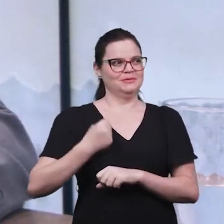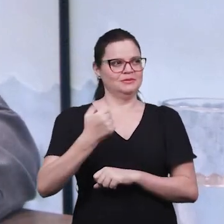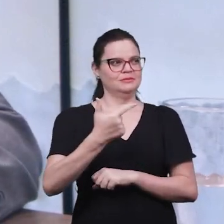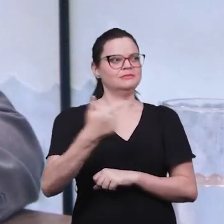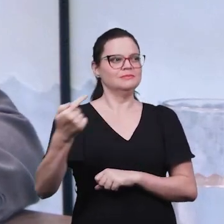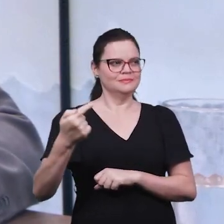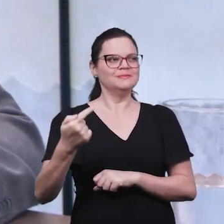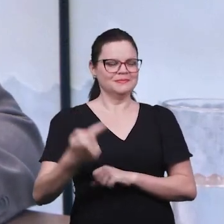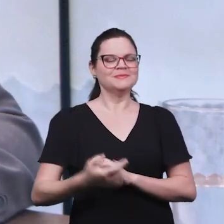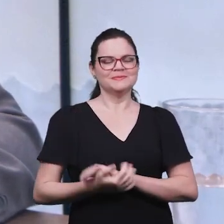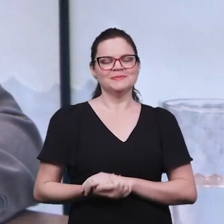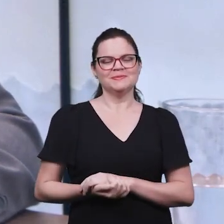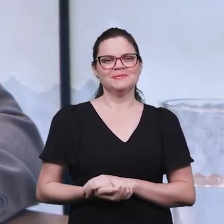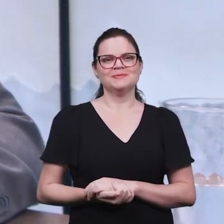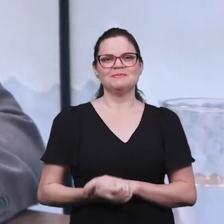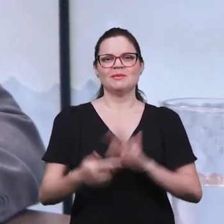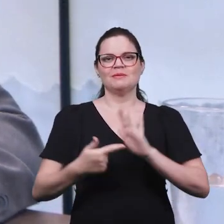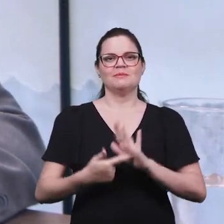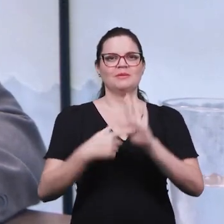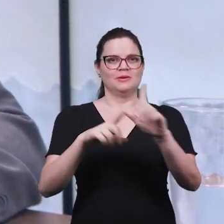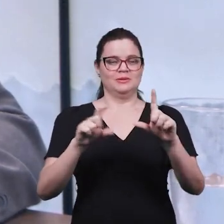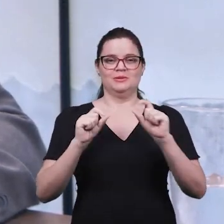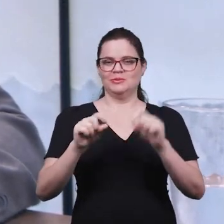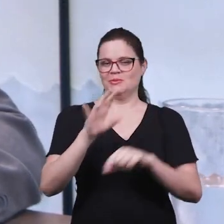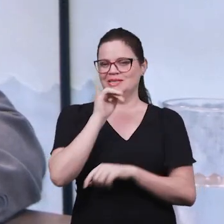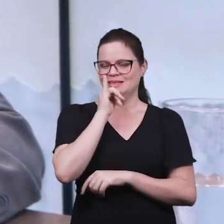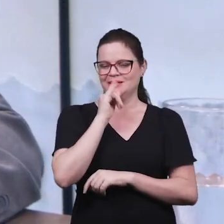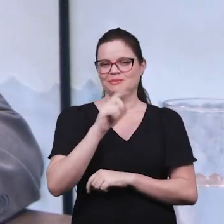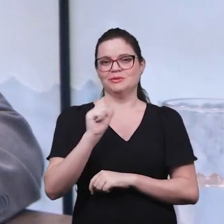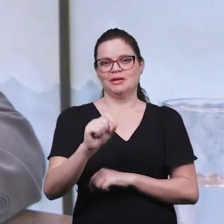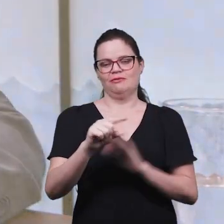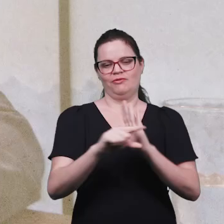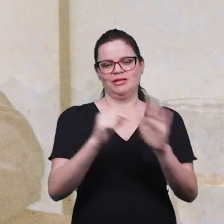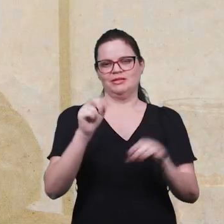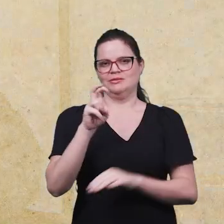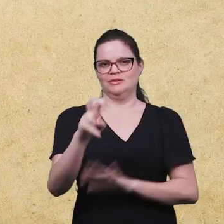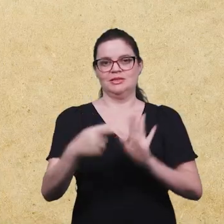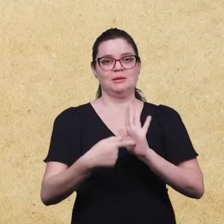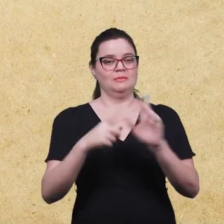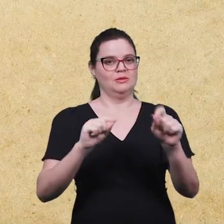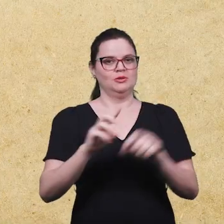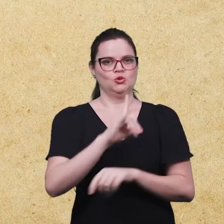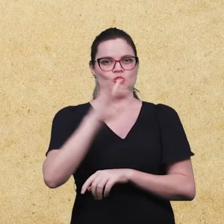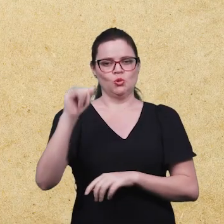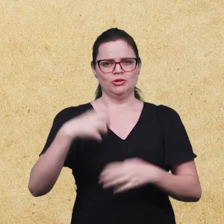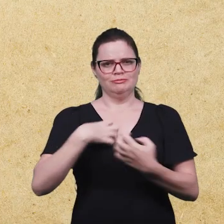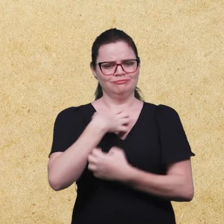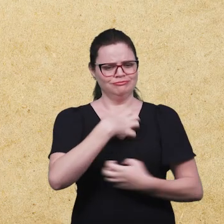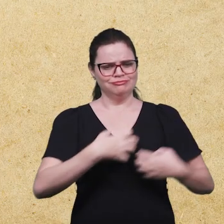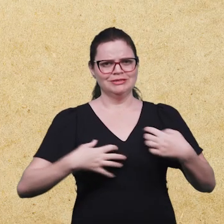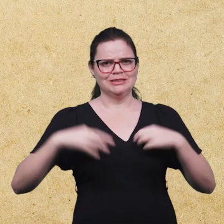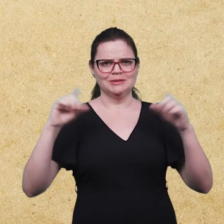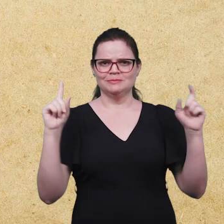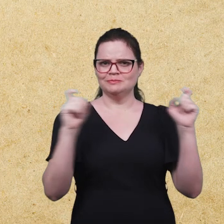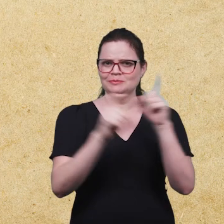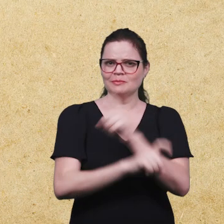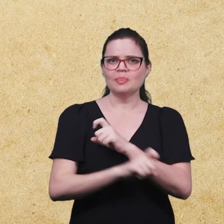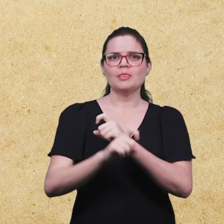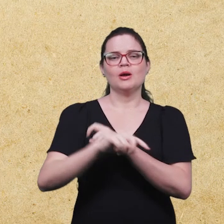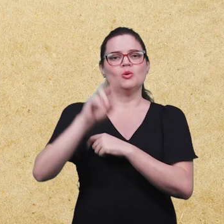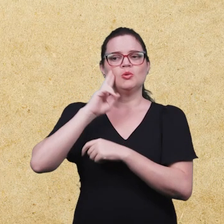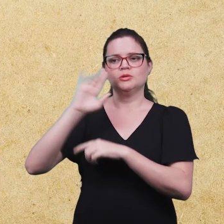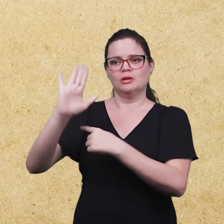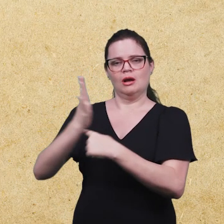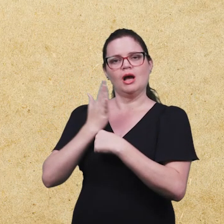nós apanhamos esse salmo para dar de exemplo, no verso 5 ele diz assim: porque no dia da adversidade me esconderá no